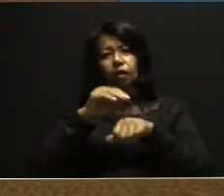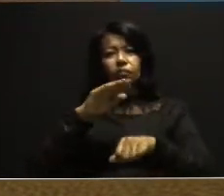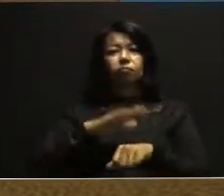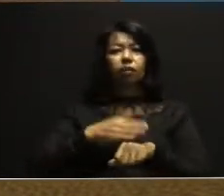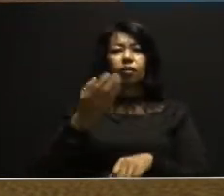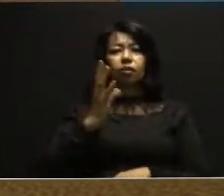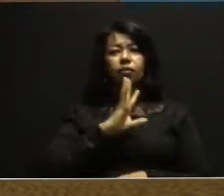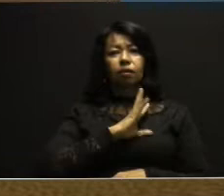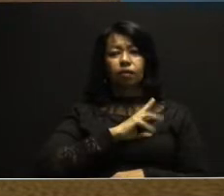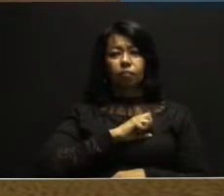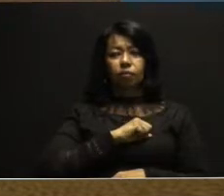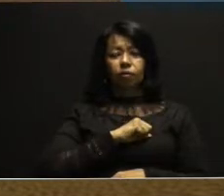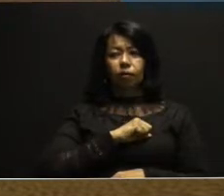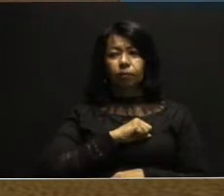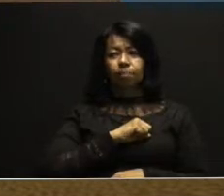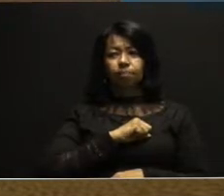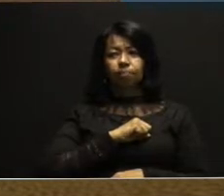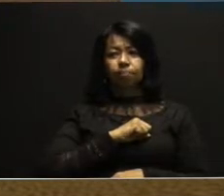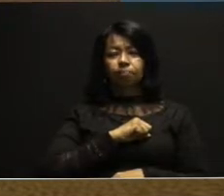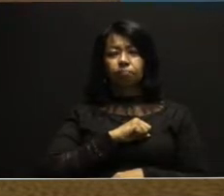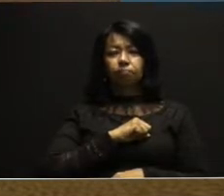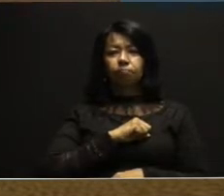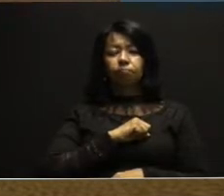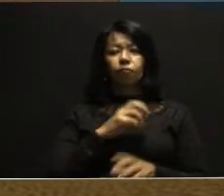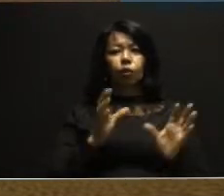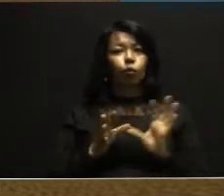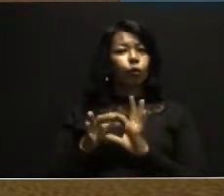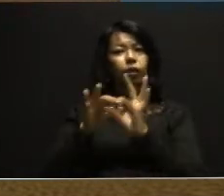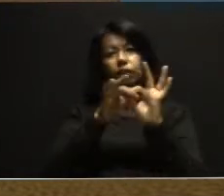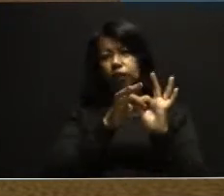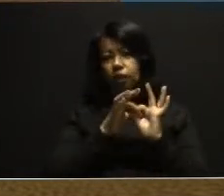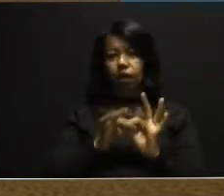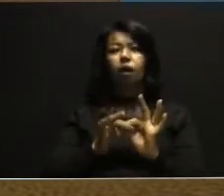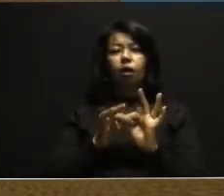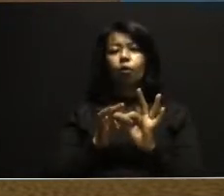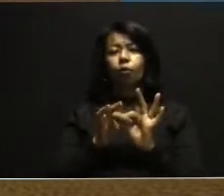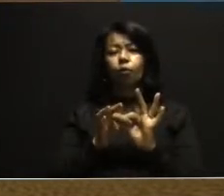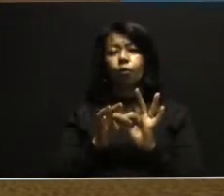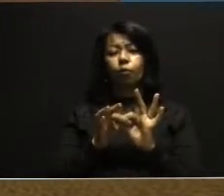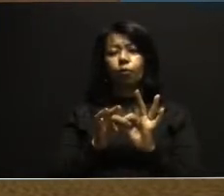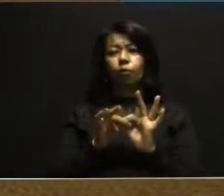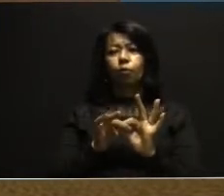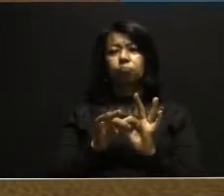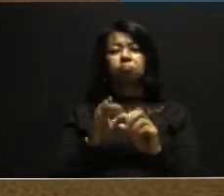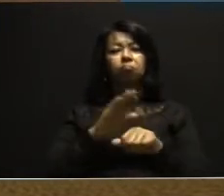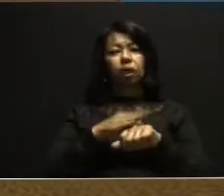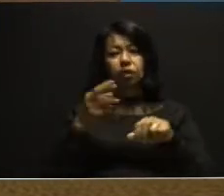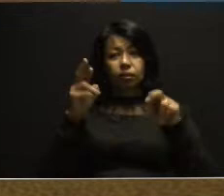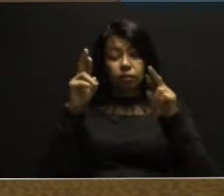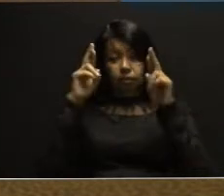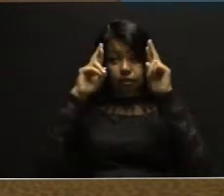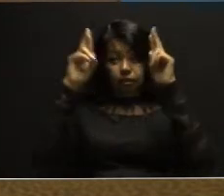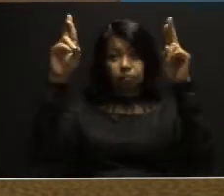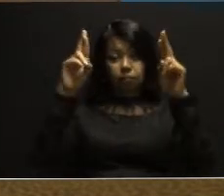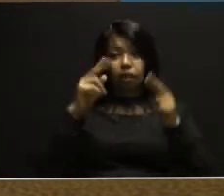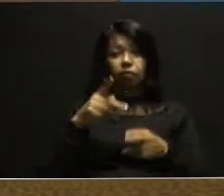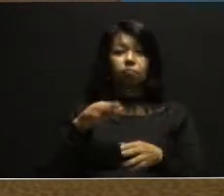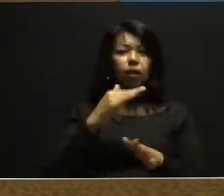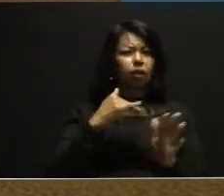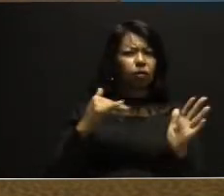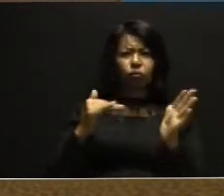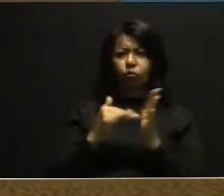amor e mais união e mais respeito para com todos,